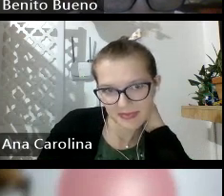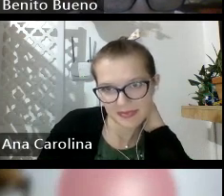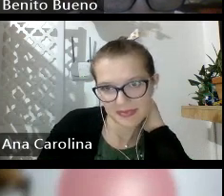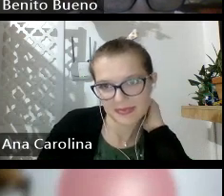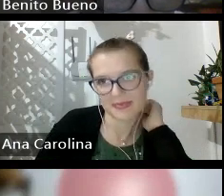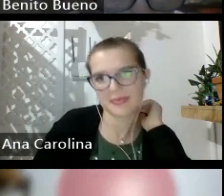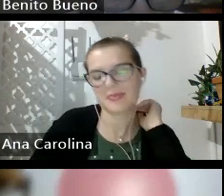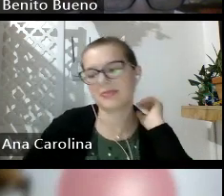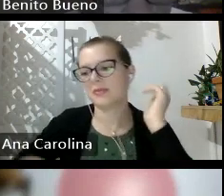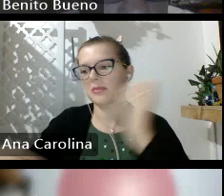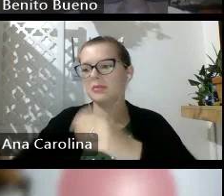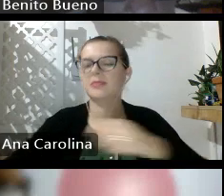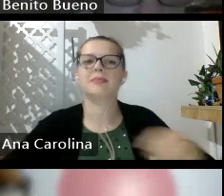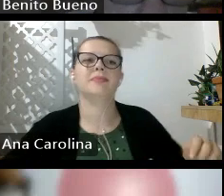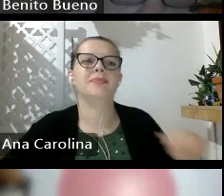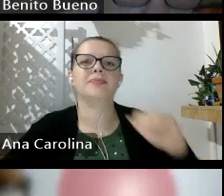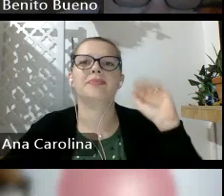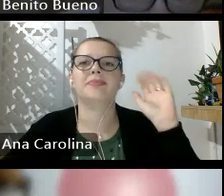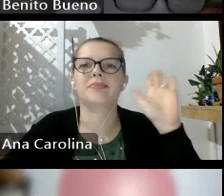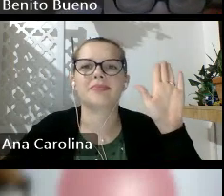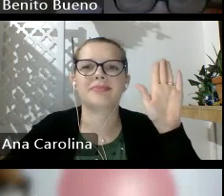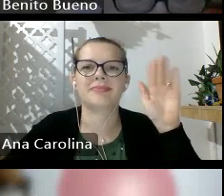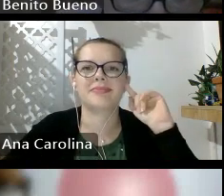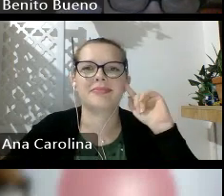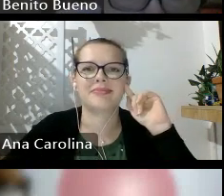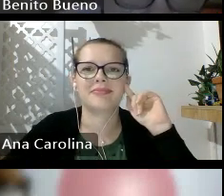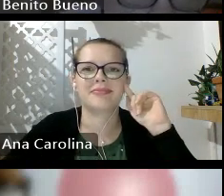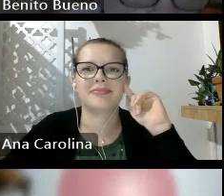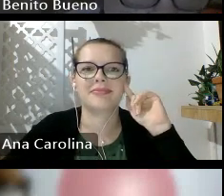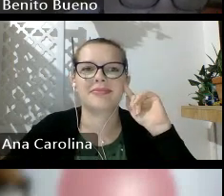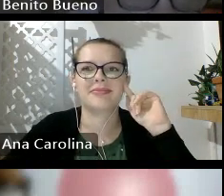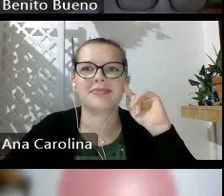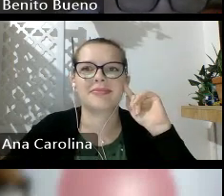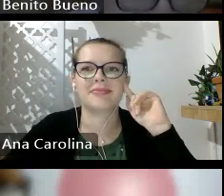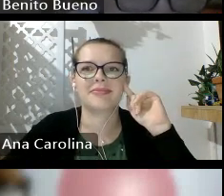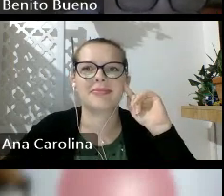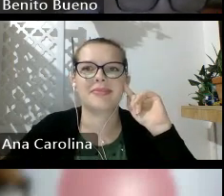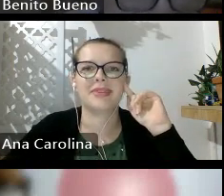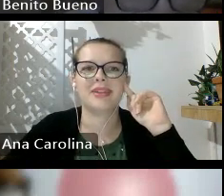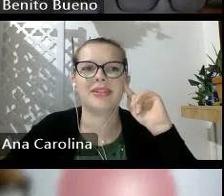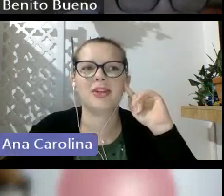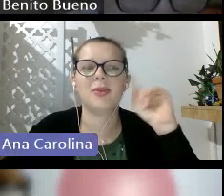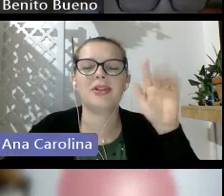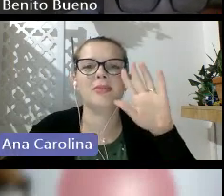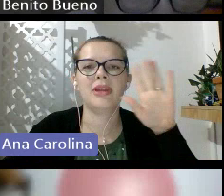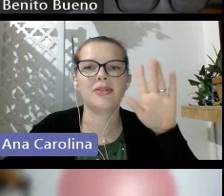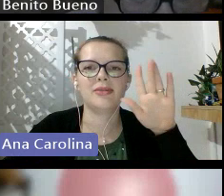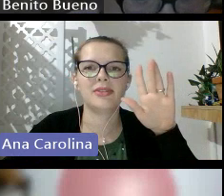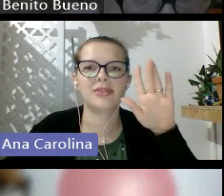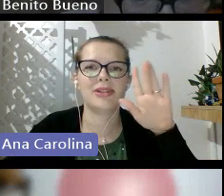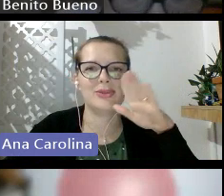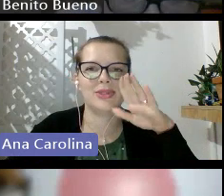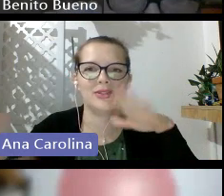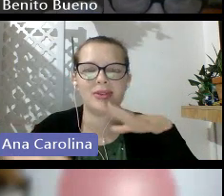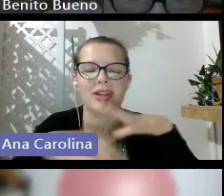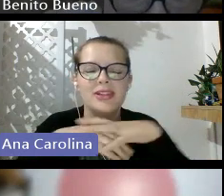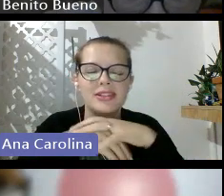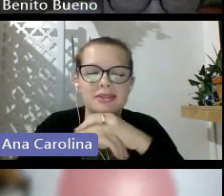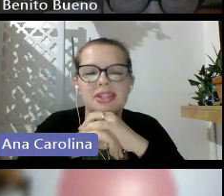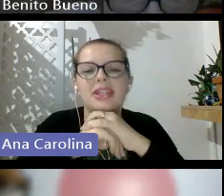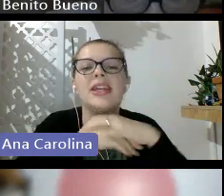Montes Claros, Minas Gerais. Vocês, com certeza, ouviram falar sobre isso, né? Só para lembrar os alunos,